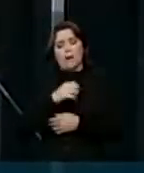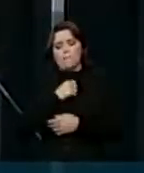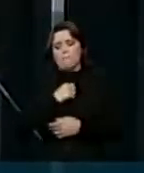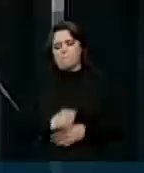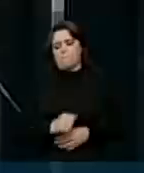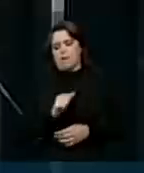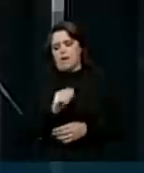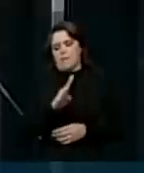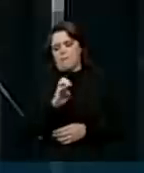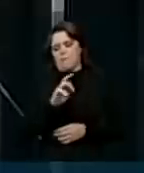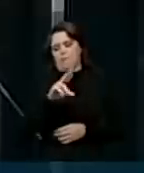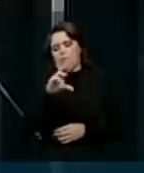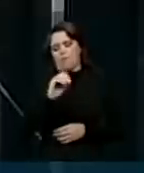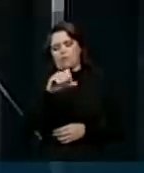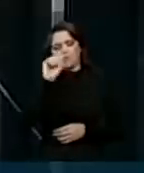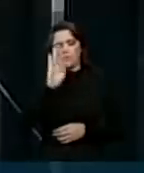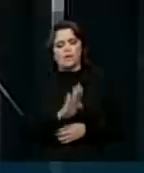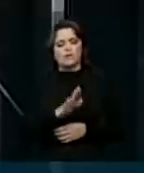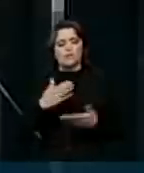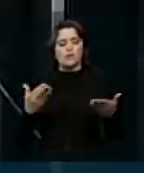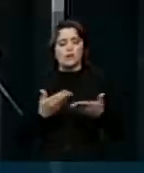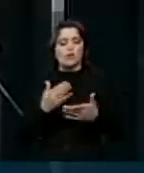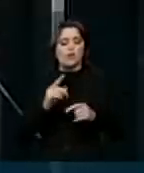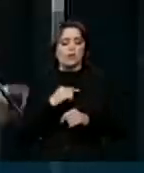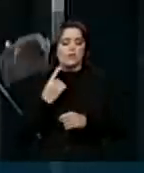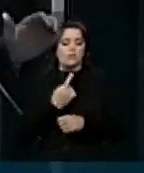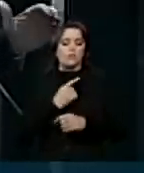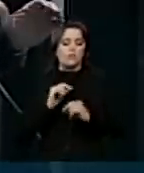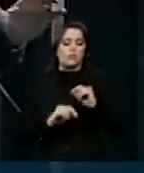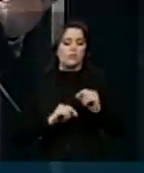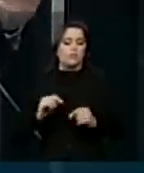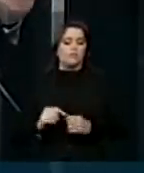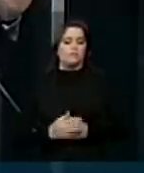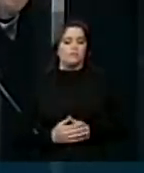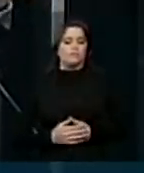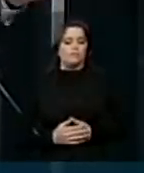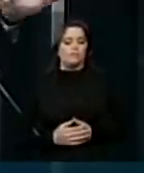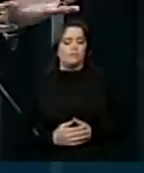abortadas no Brasil? E agora nós